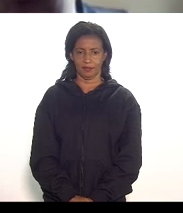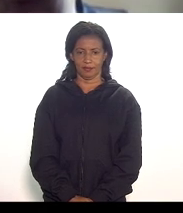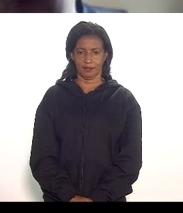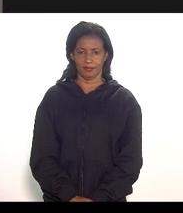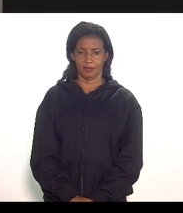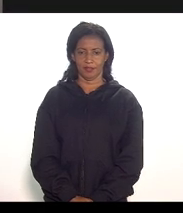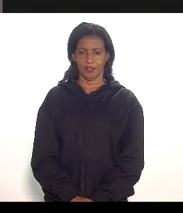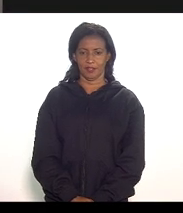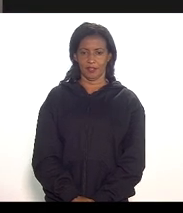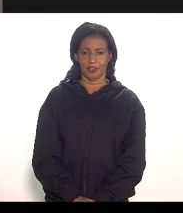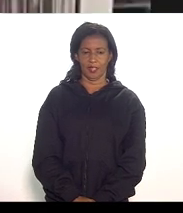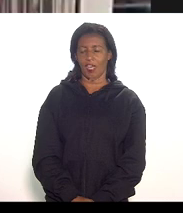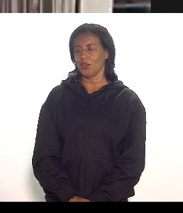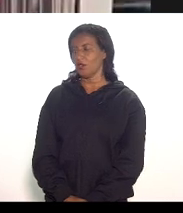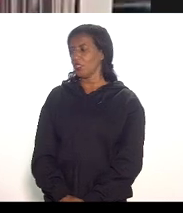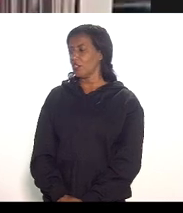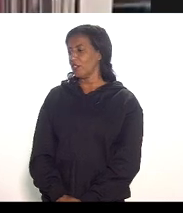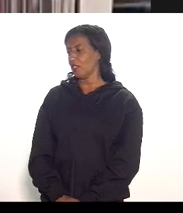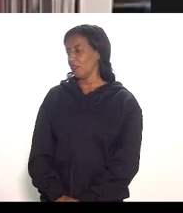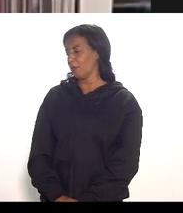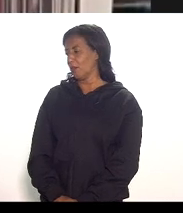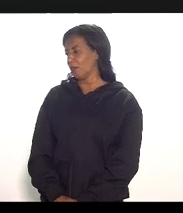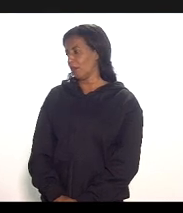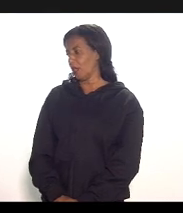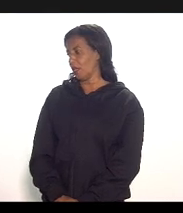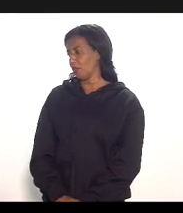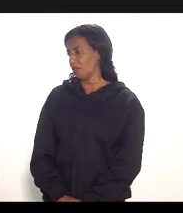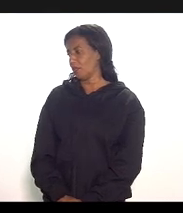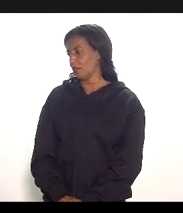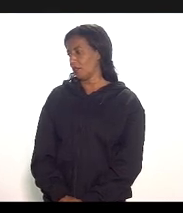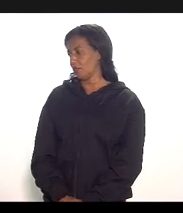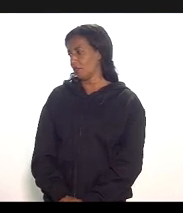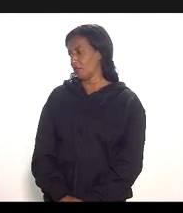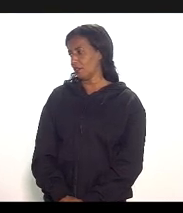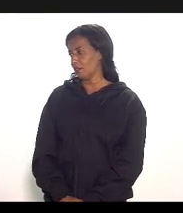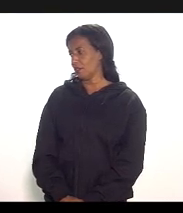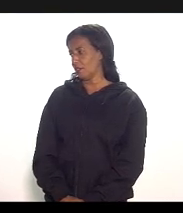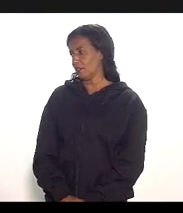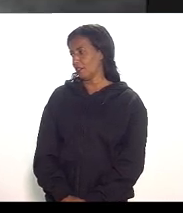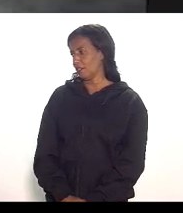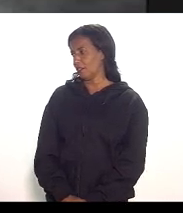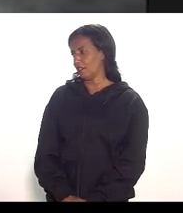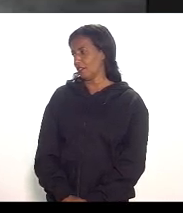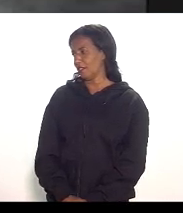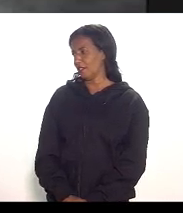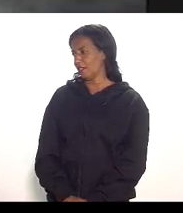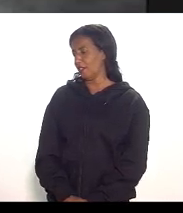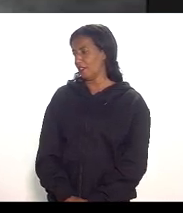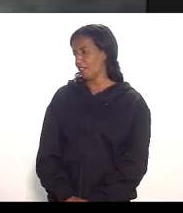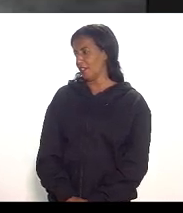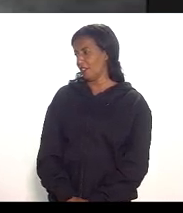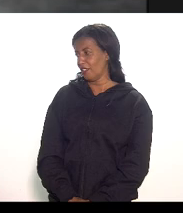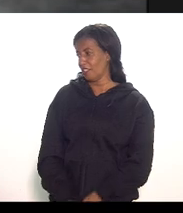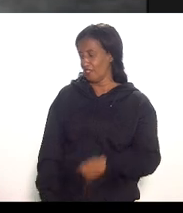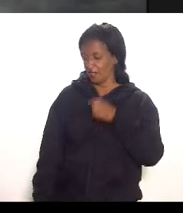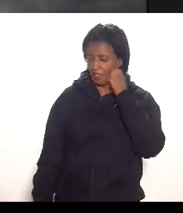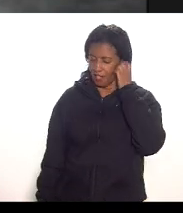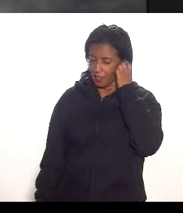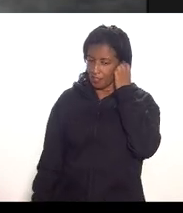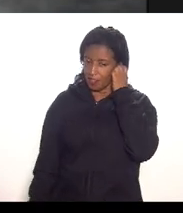a